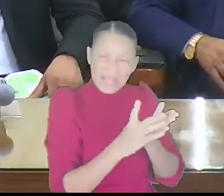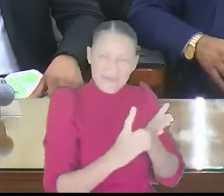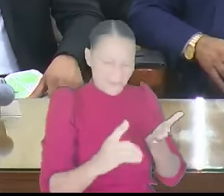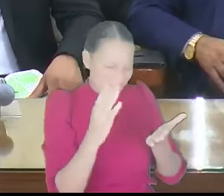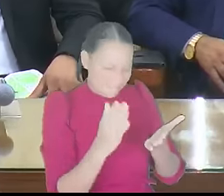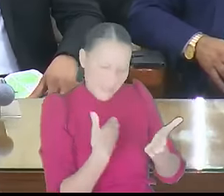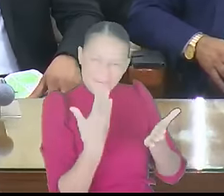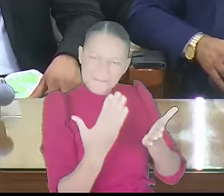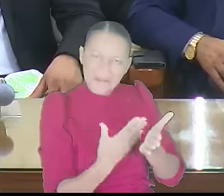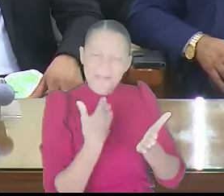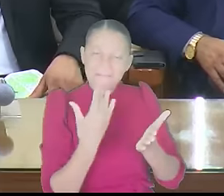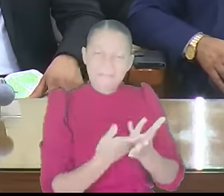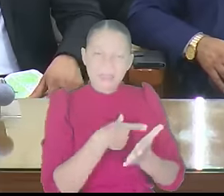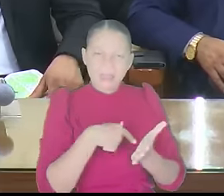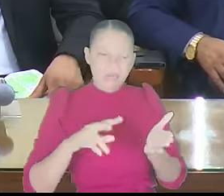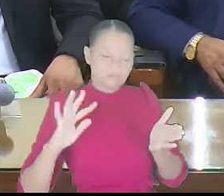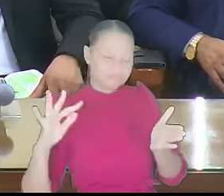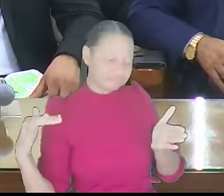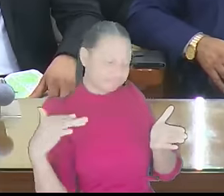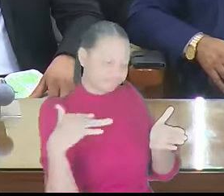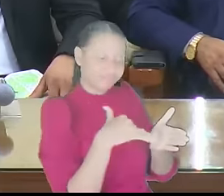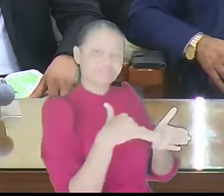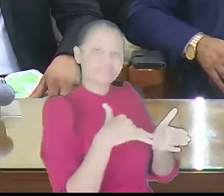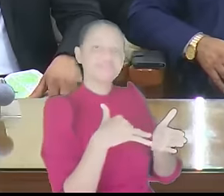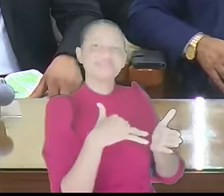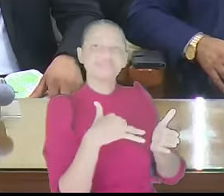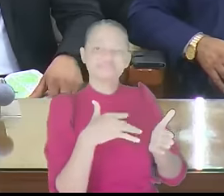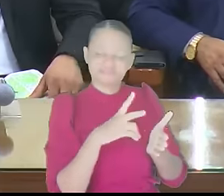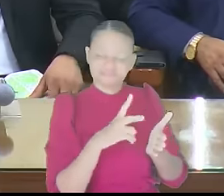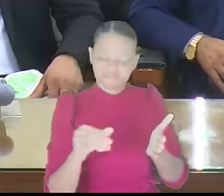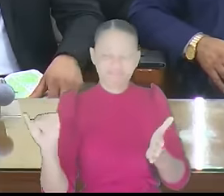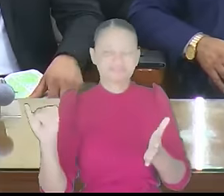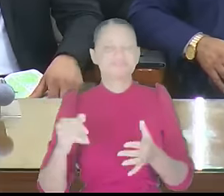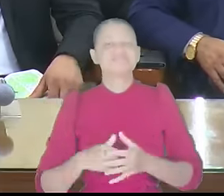que elas vão prestar atenção.